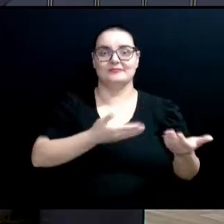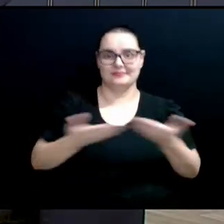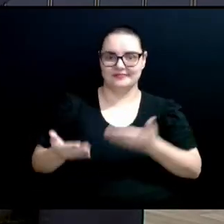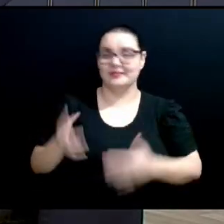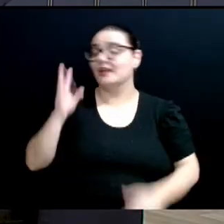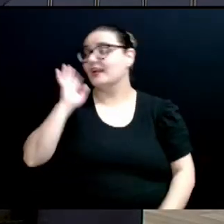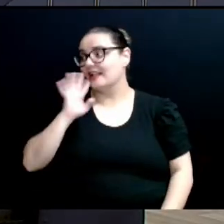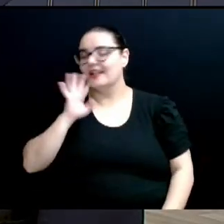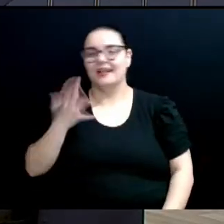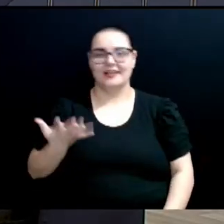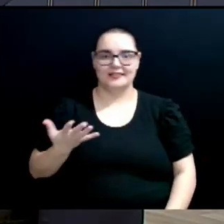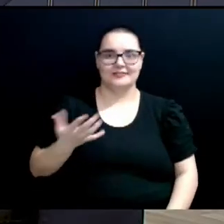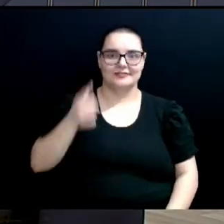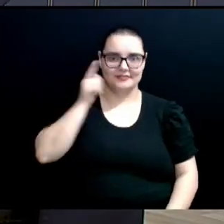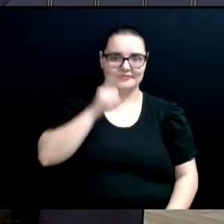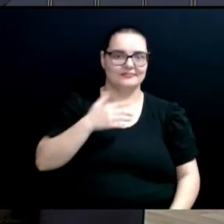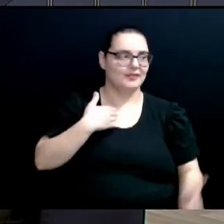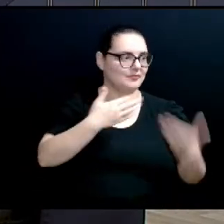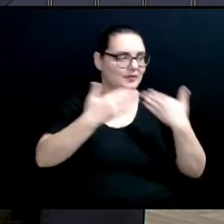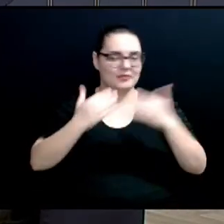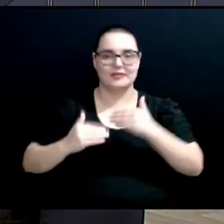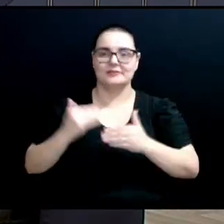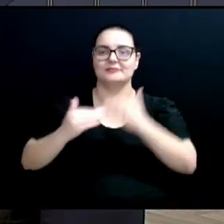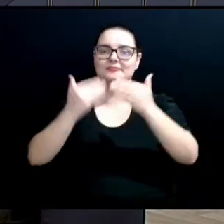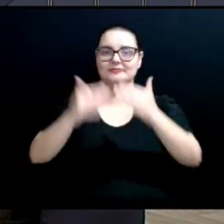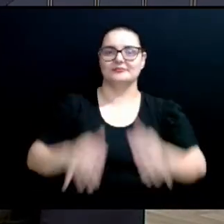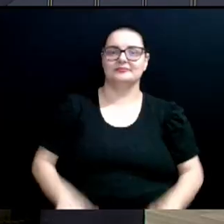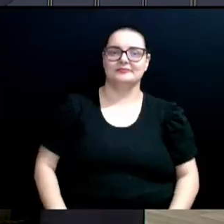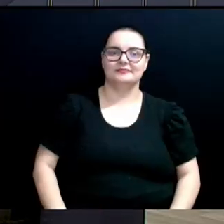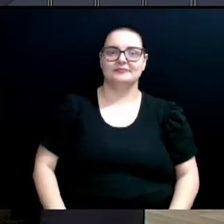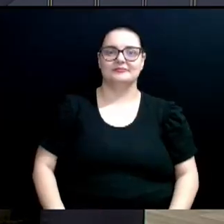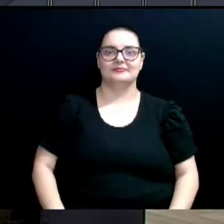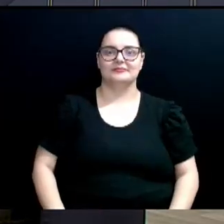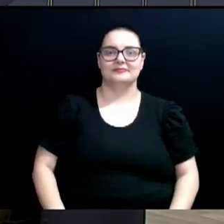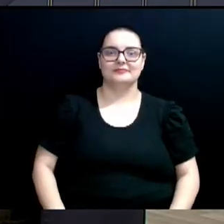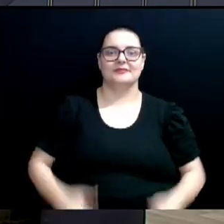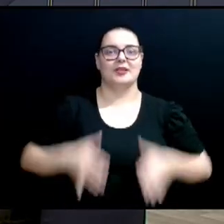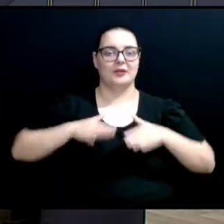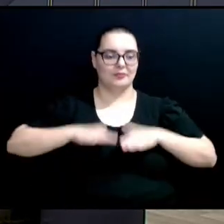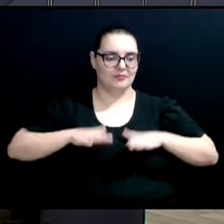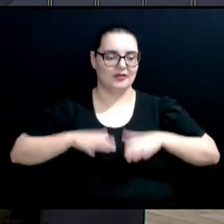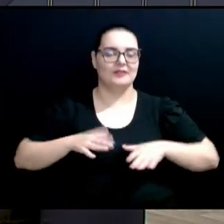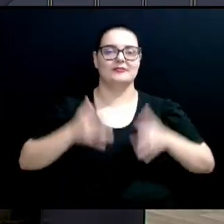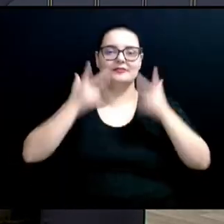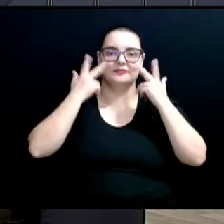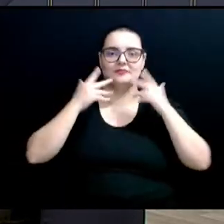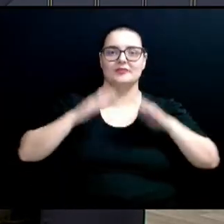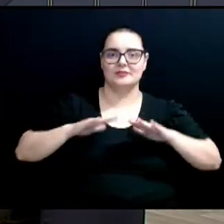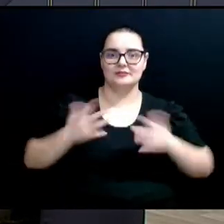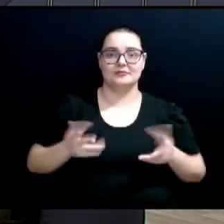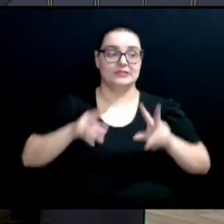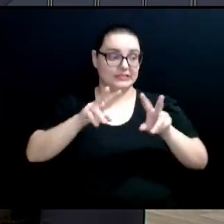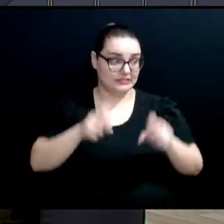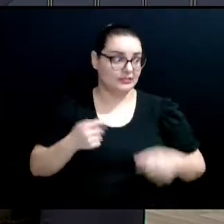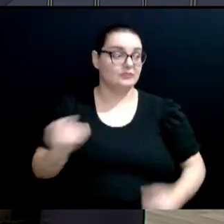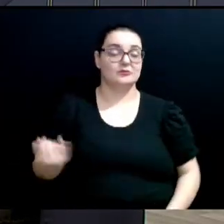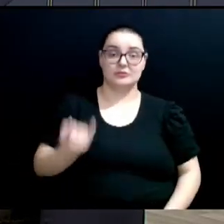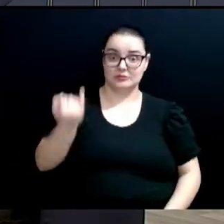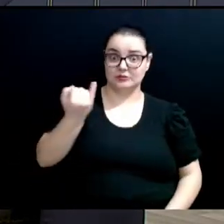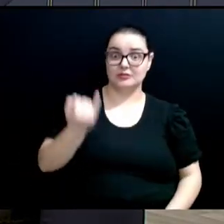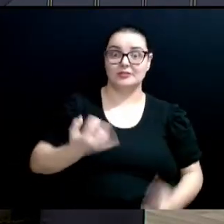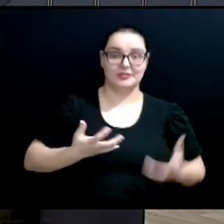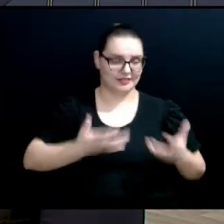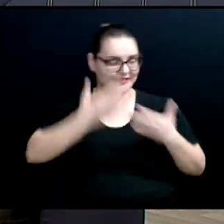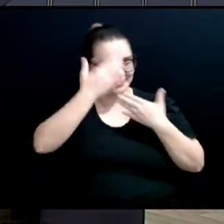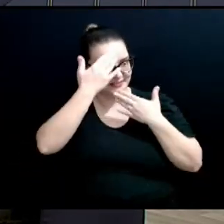gente consegue realmente desenvolver com mais calma, né, com mais tranquilidade, temas que são tão importantes. Queria agradecer também, né,